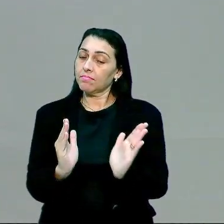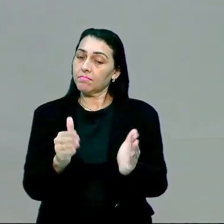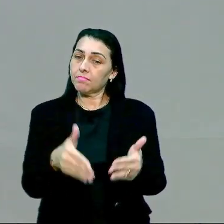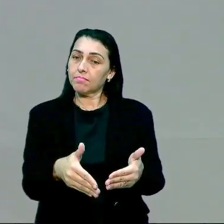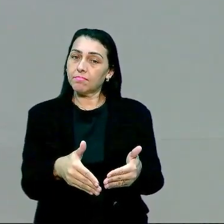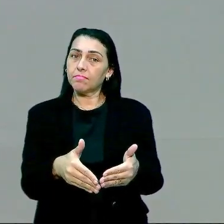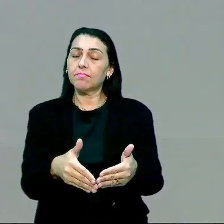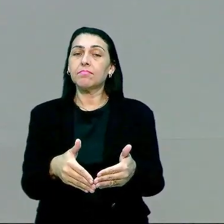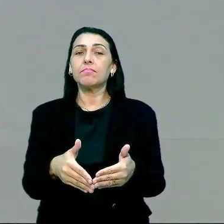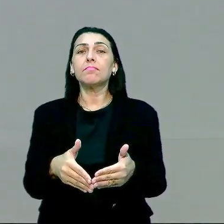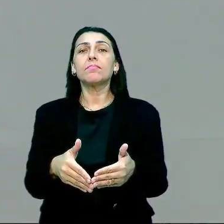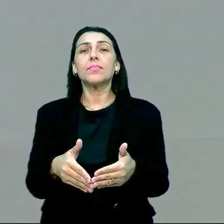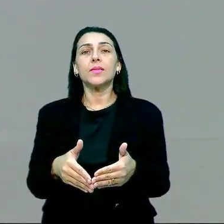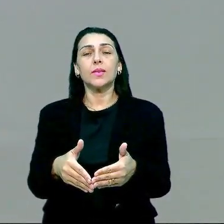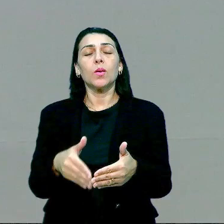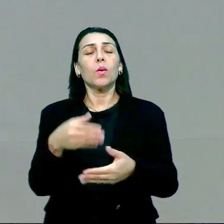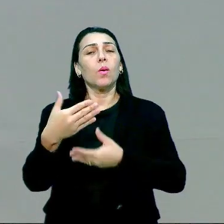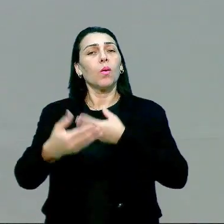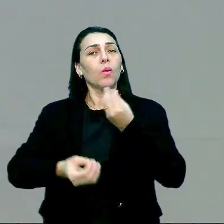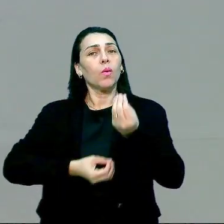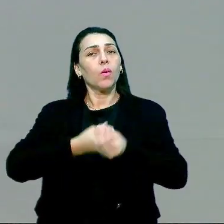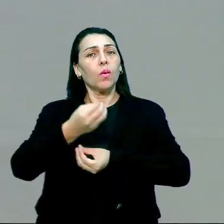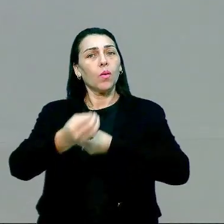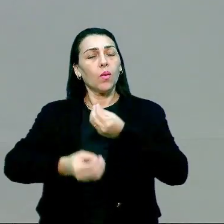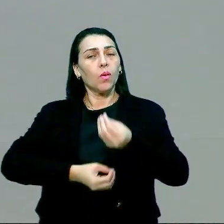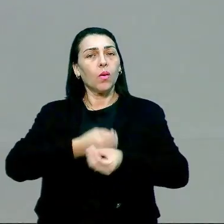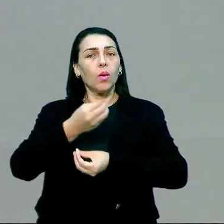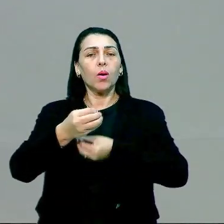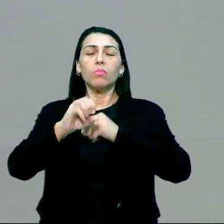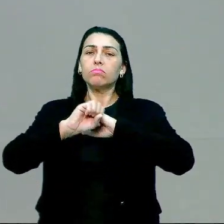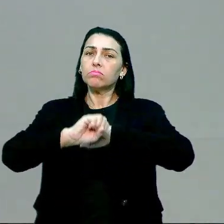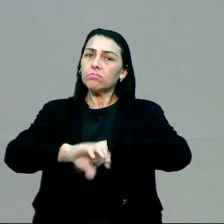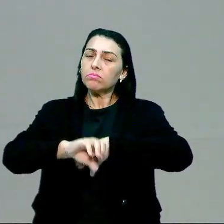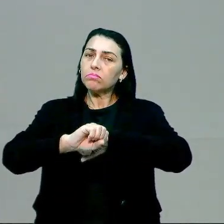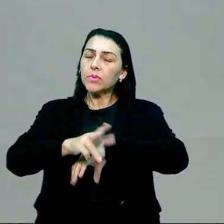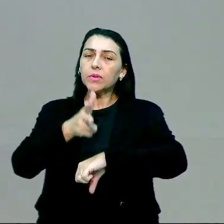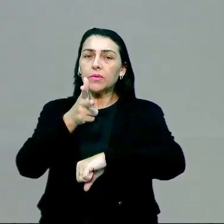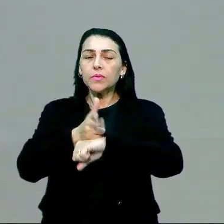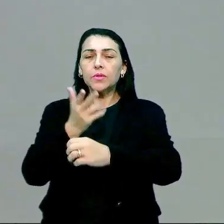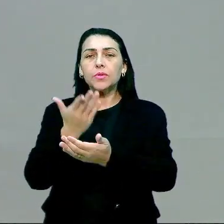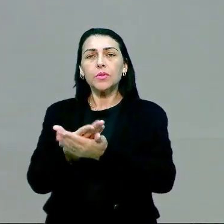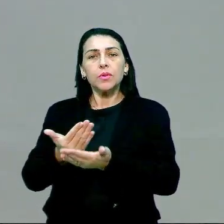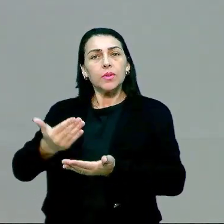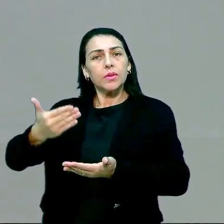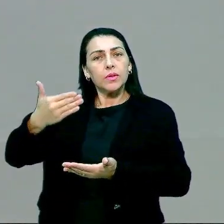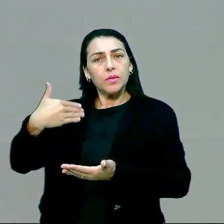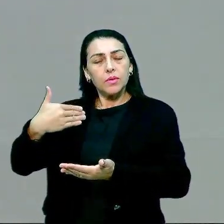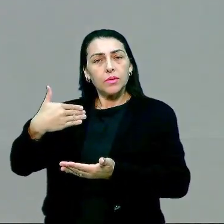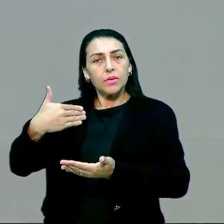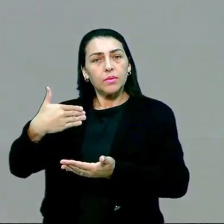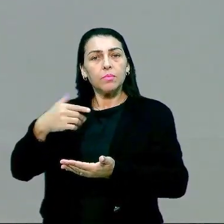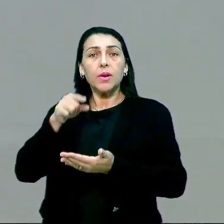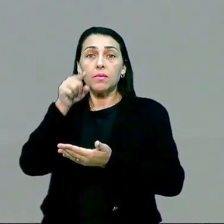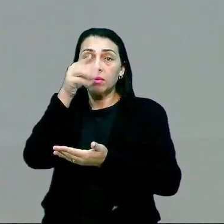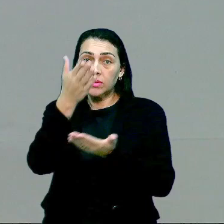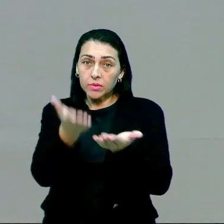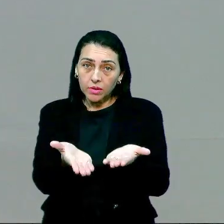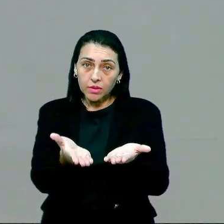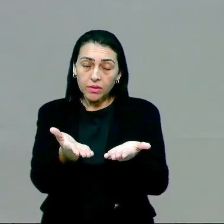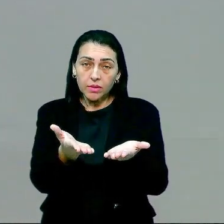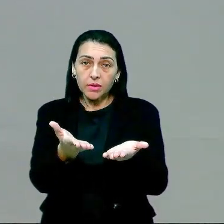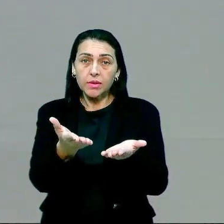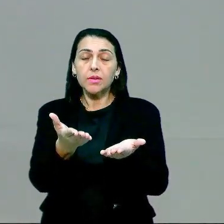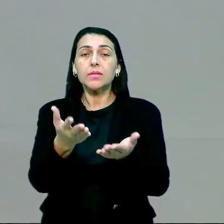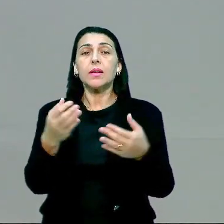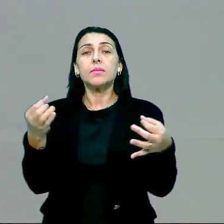direcionada, como eu venho de uma maneira insistente, colocando em videoaulas anteriores, para você que